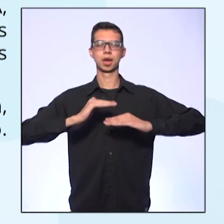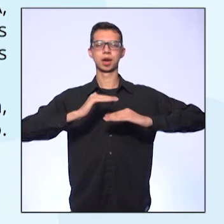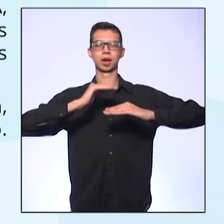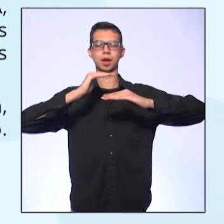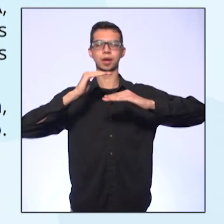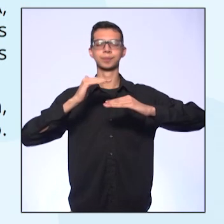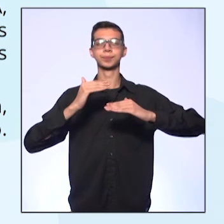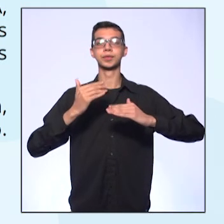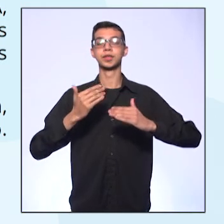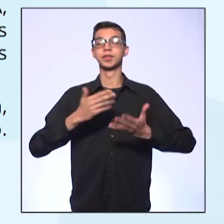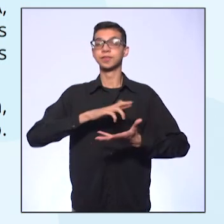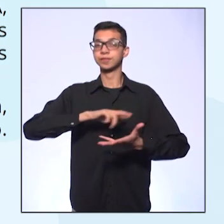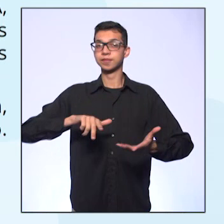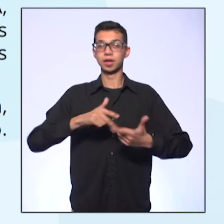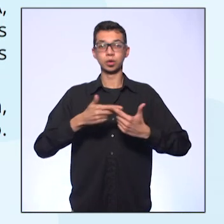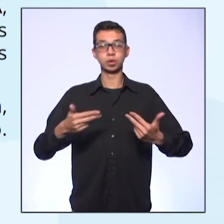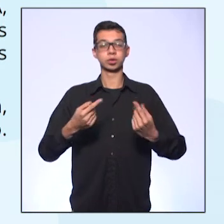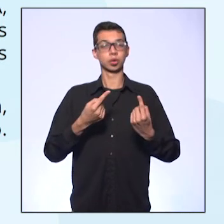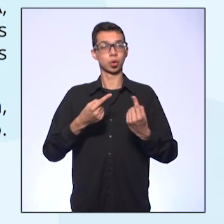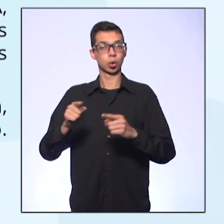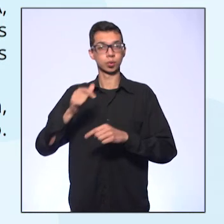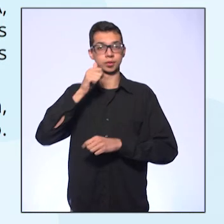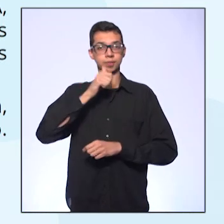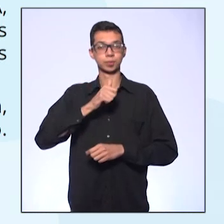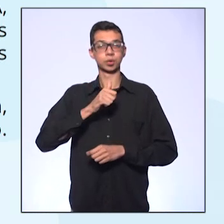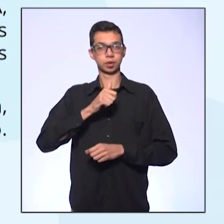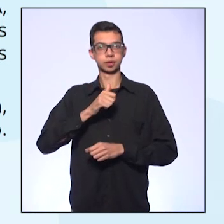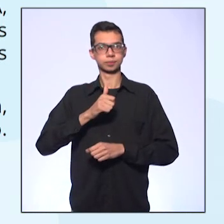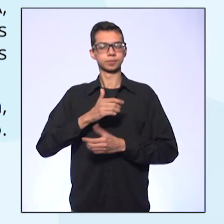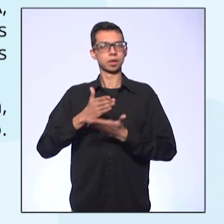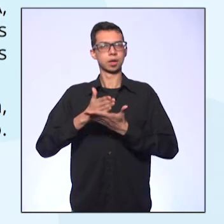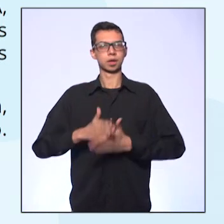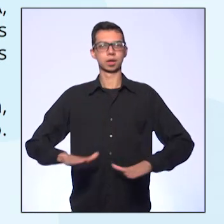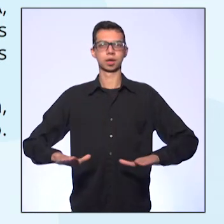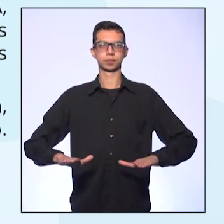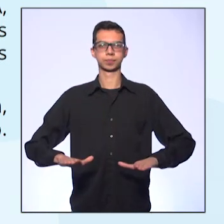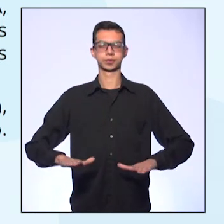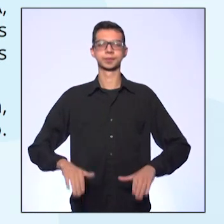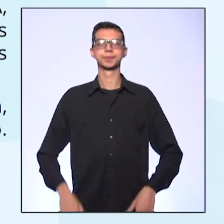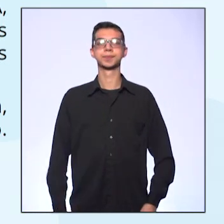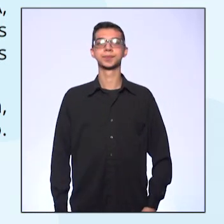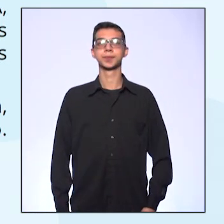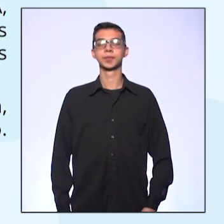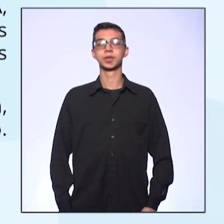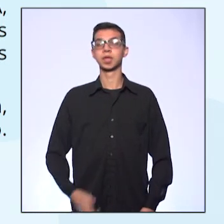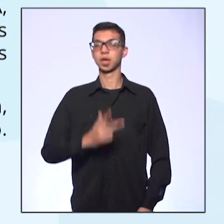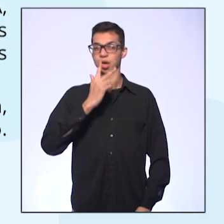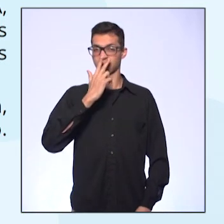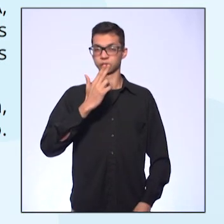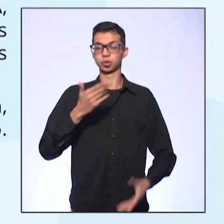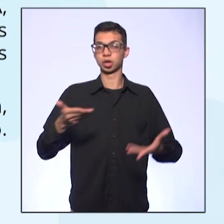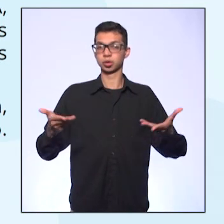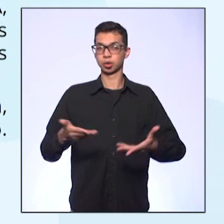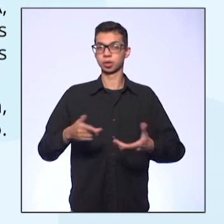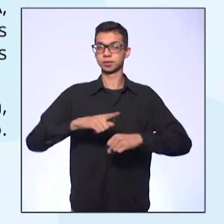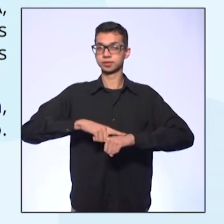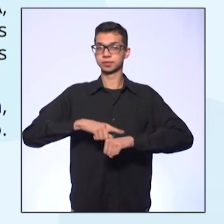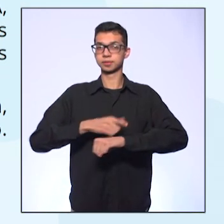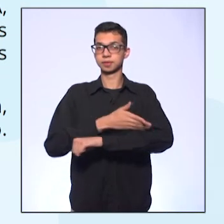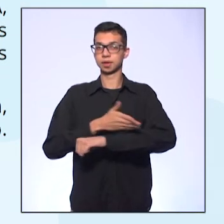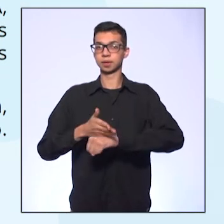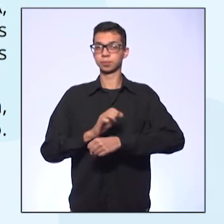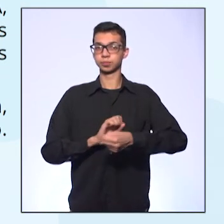diversas agressões contra mulheres deve sofrer sérios retrocessos em meio à pandemia. Além disso, o acesso